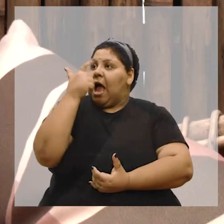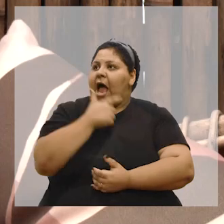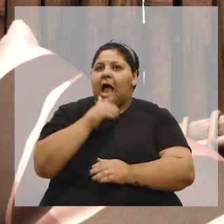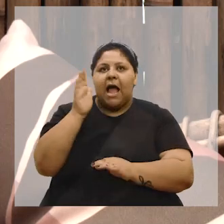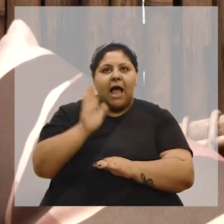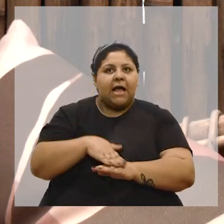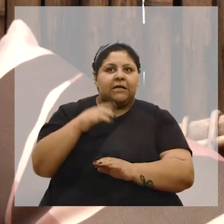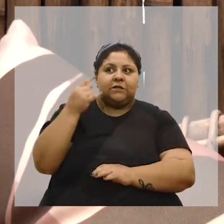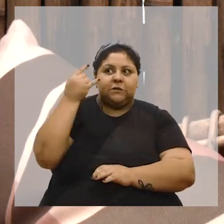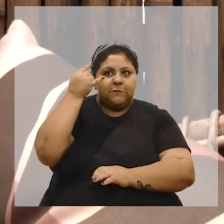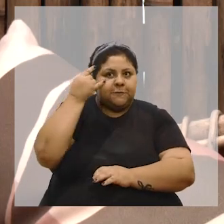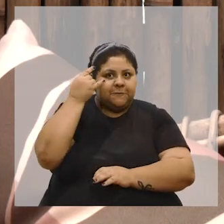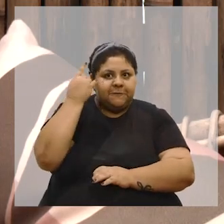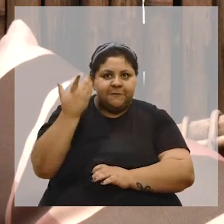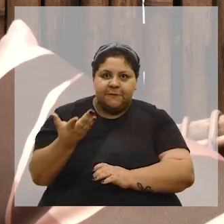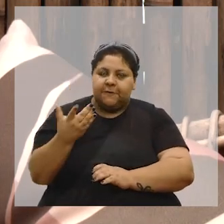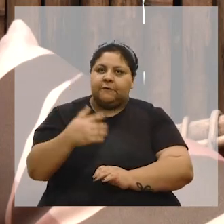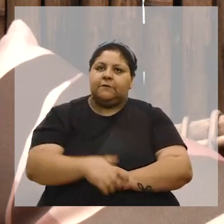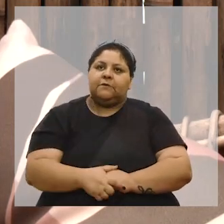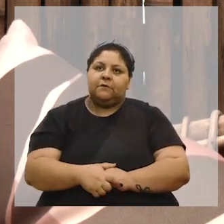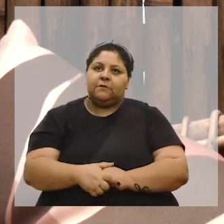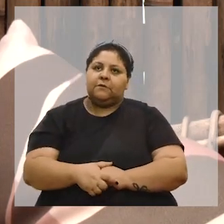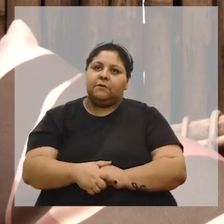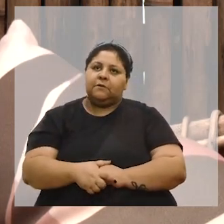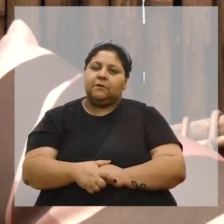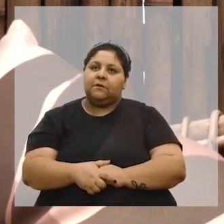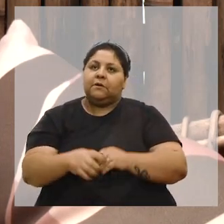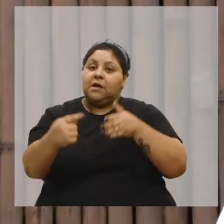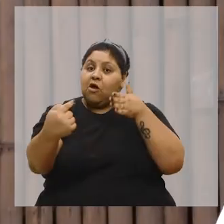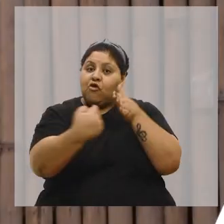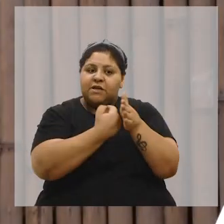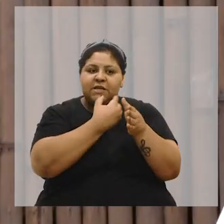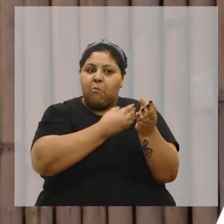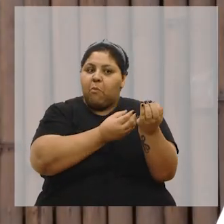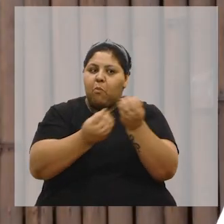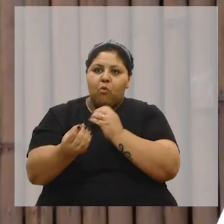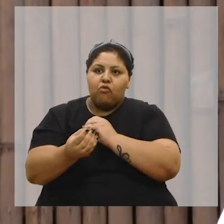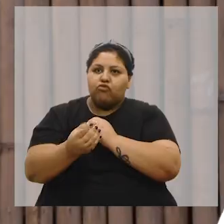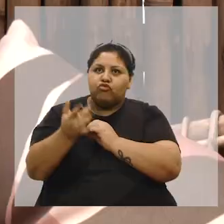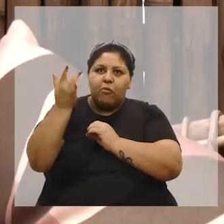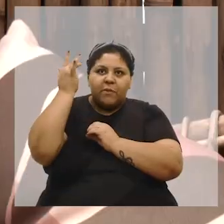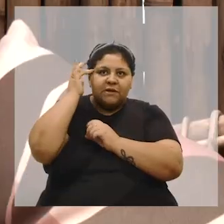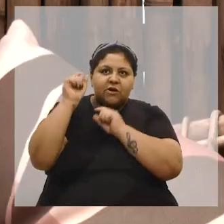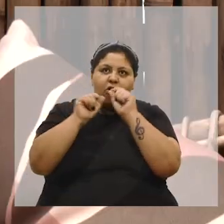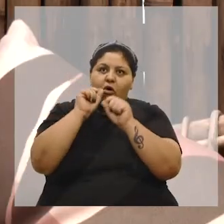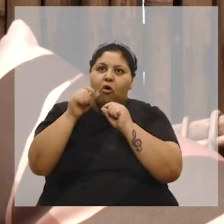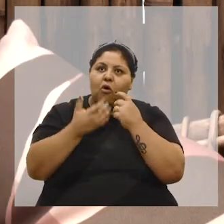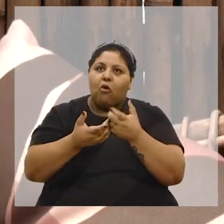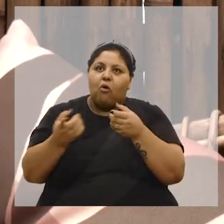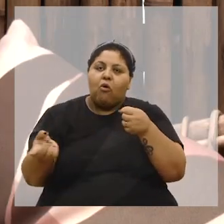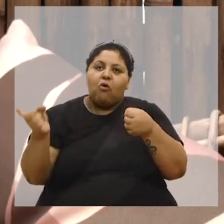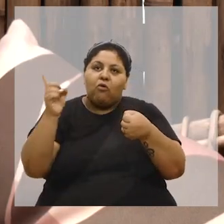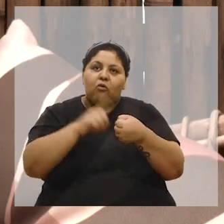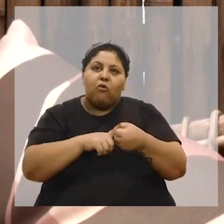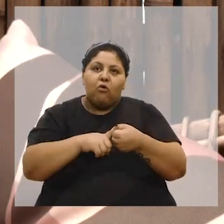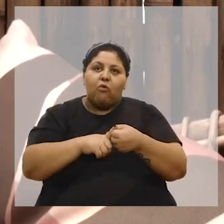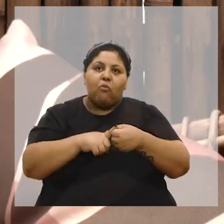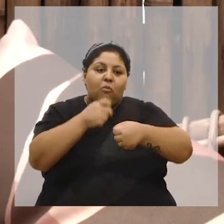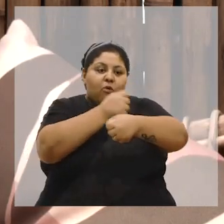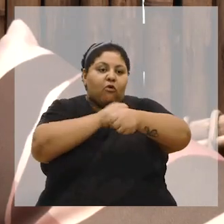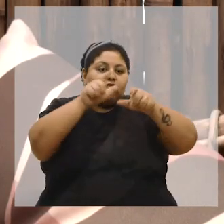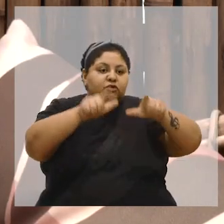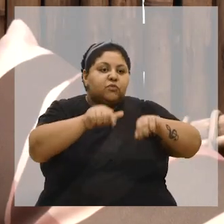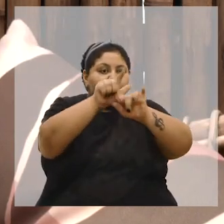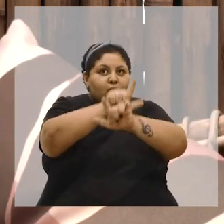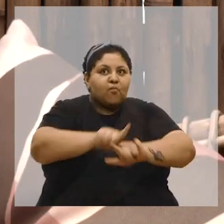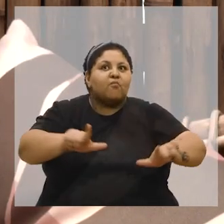Eu acho que isso é uma das maiores curiosidades, assim, ó. Tipo, eu recebo essa pergunta muitas vezes por dia. Como que vocês voltam e a